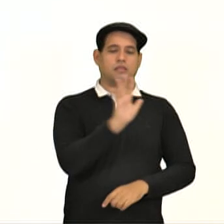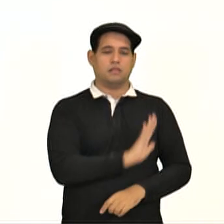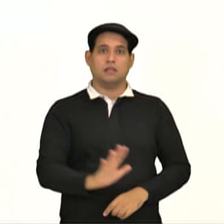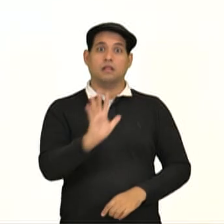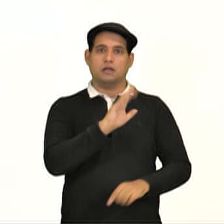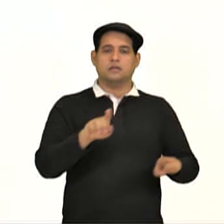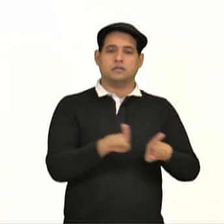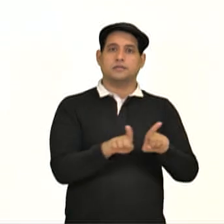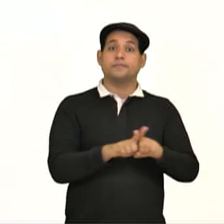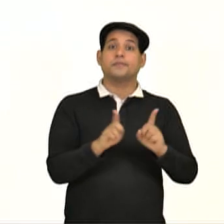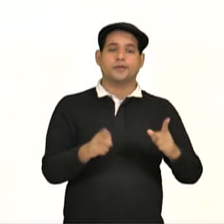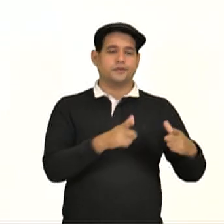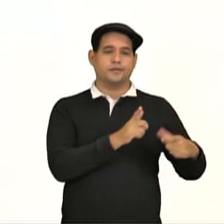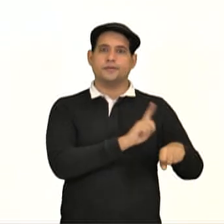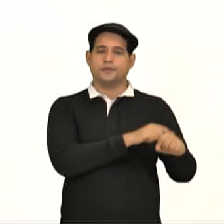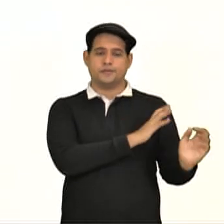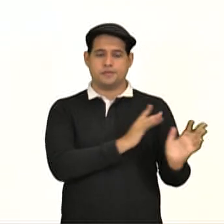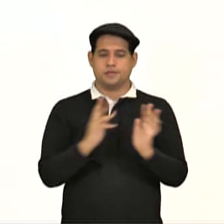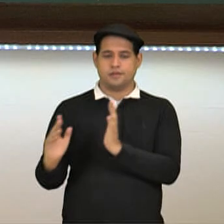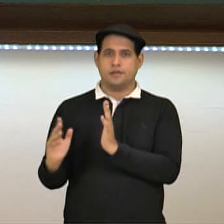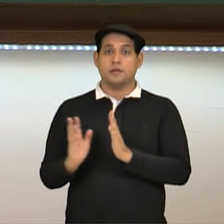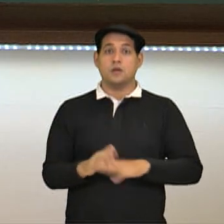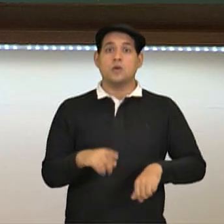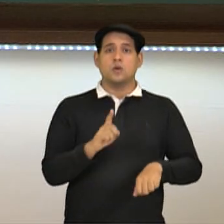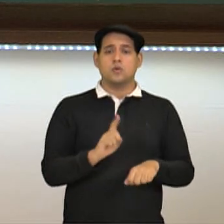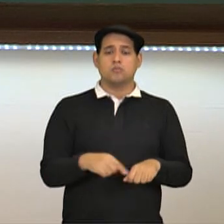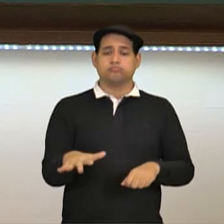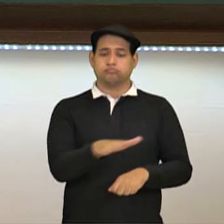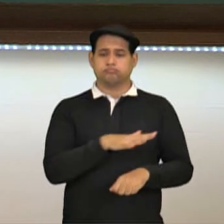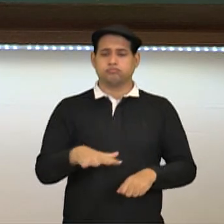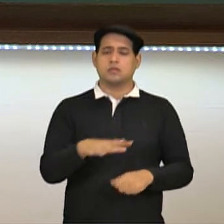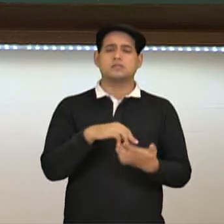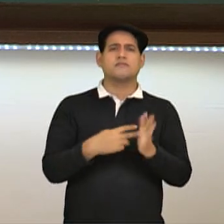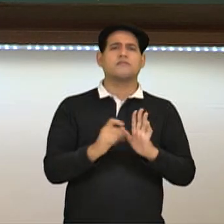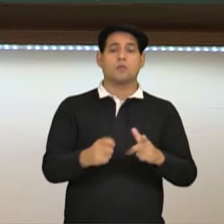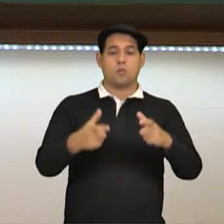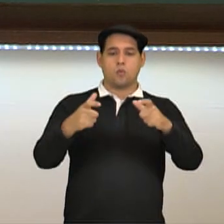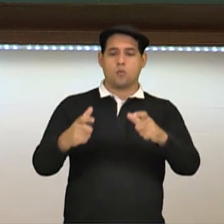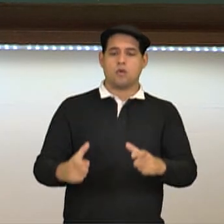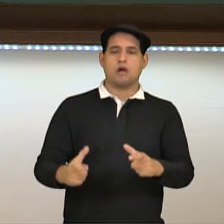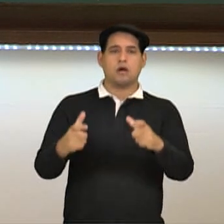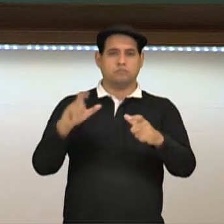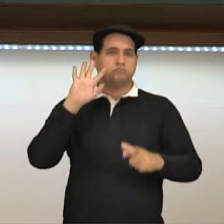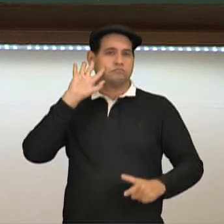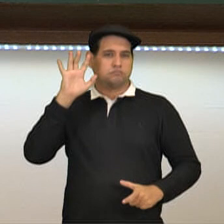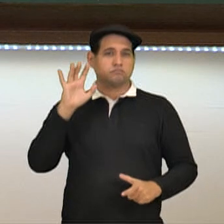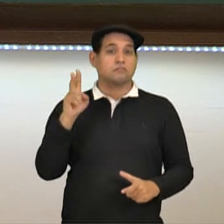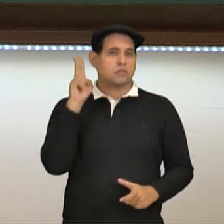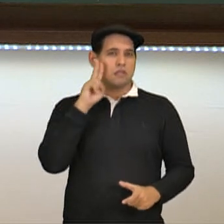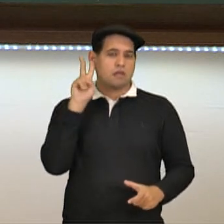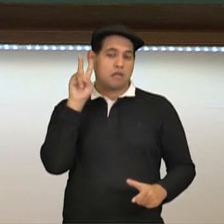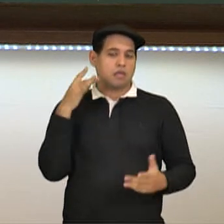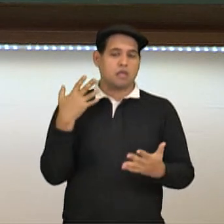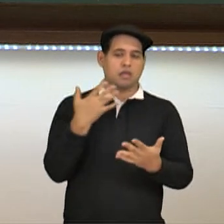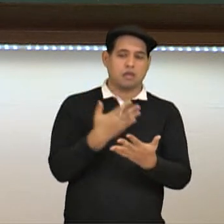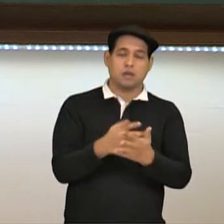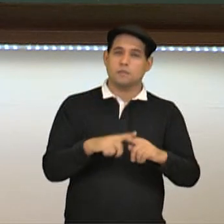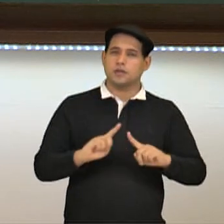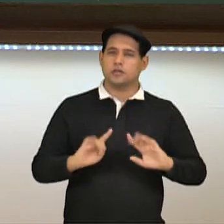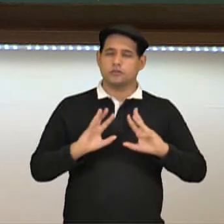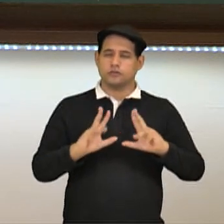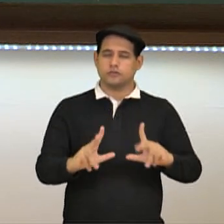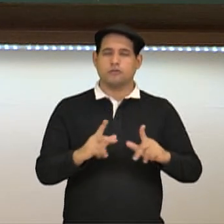e o tempo. O espaço a gente sabe que é o local onde os fatos acontecem, né? Então, toda a questão